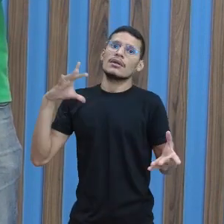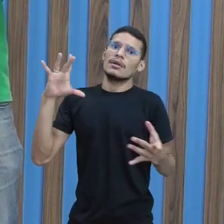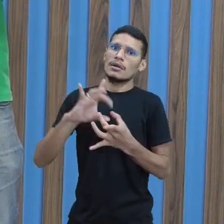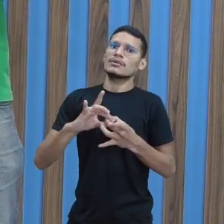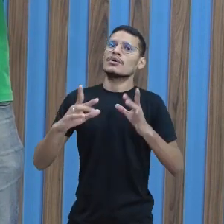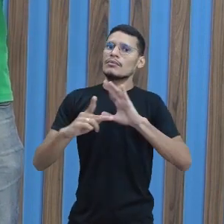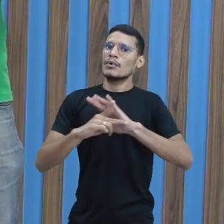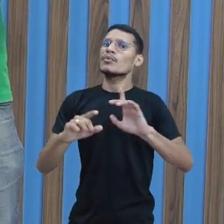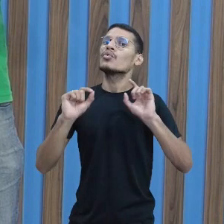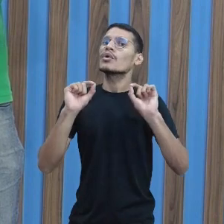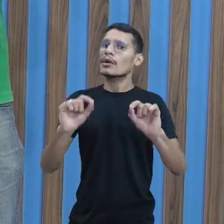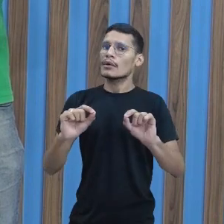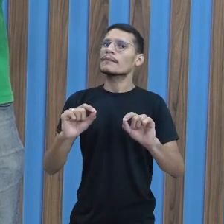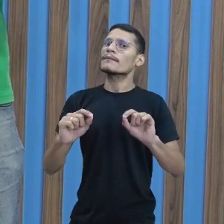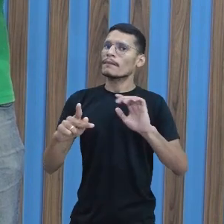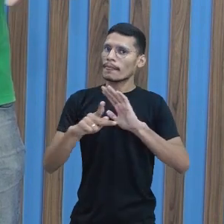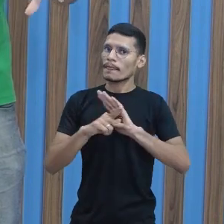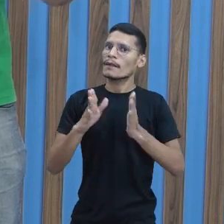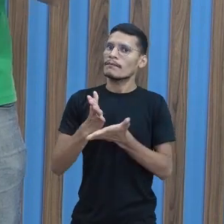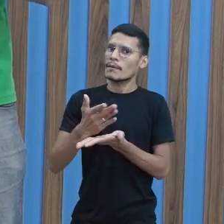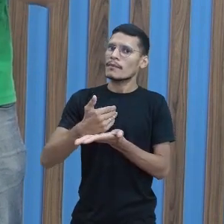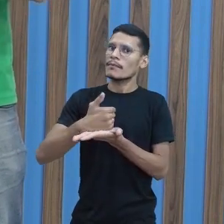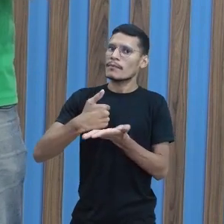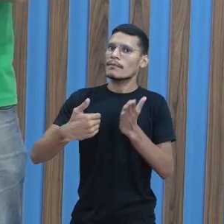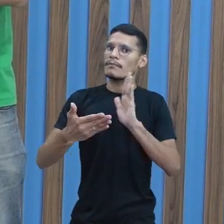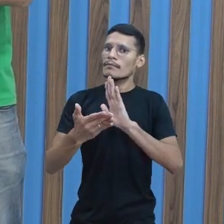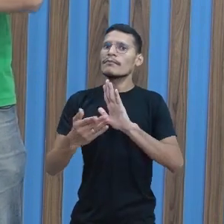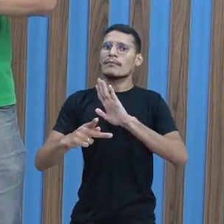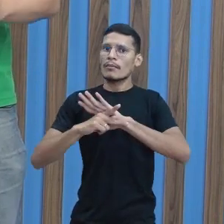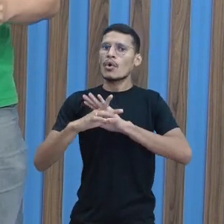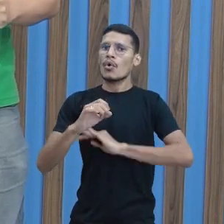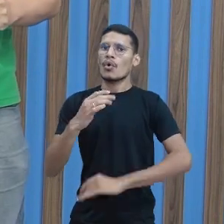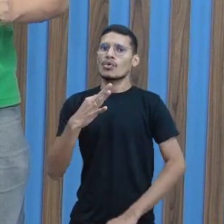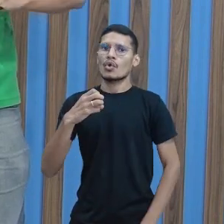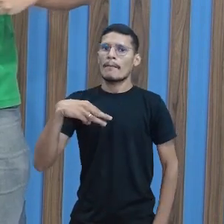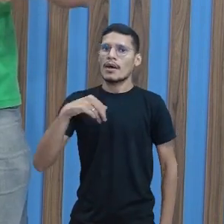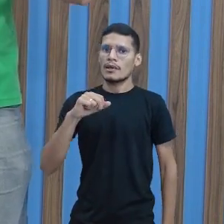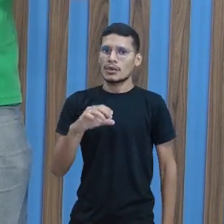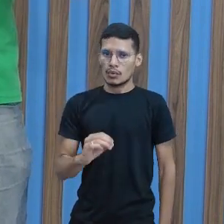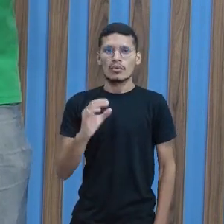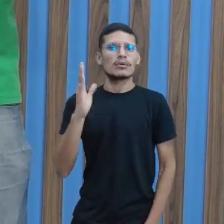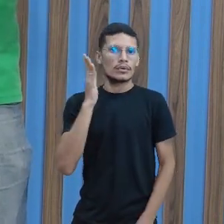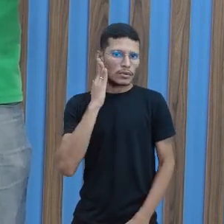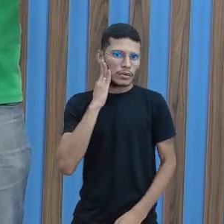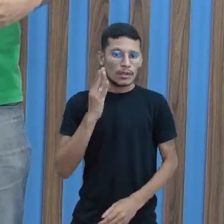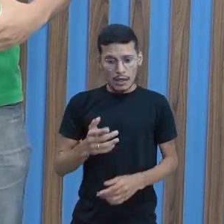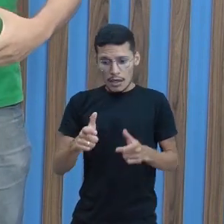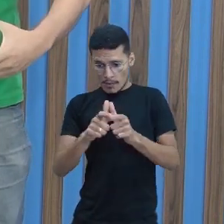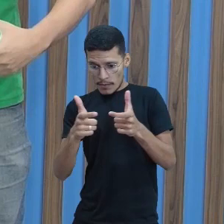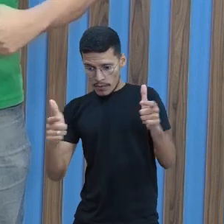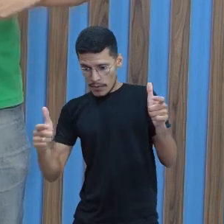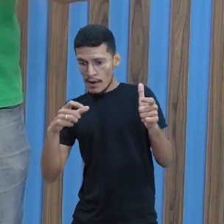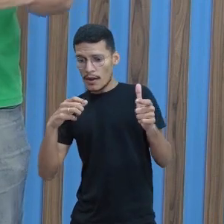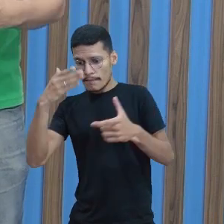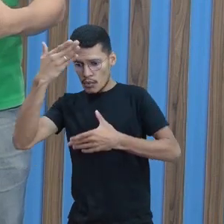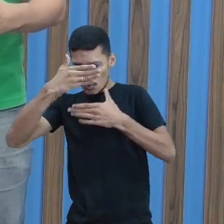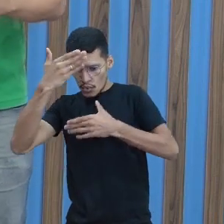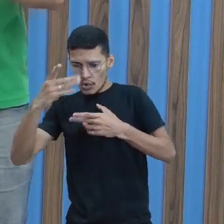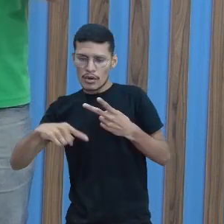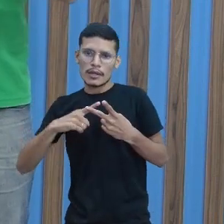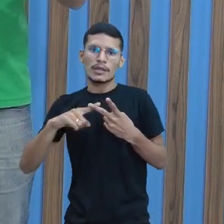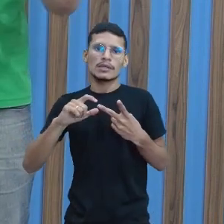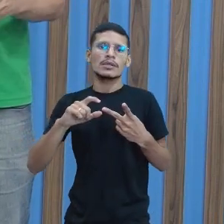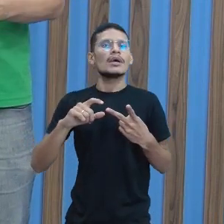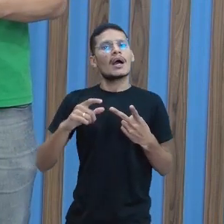com, né, a repartição, a divisão do Império Otomano. Então, ao invés de um grande império muçulmano, islâmico,